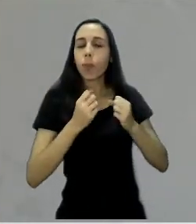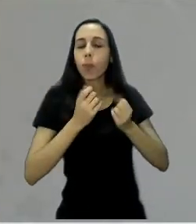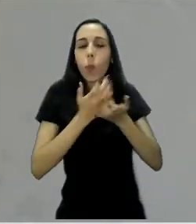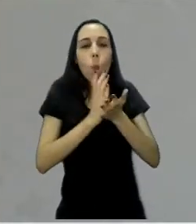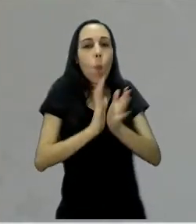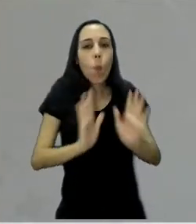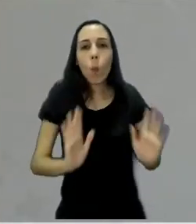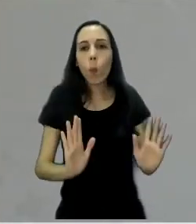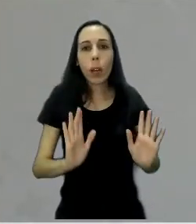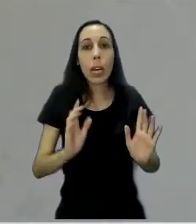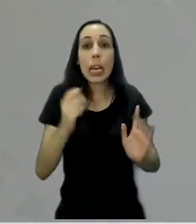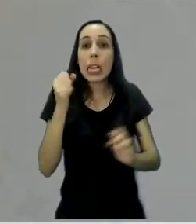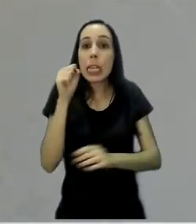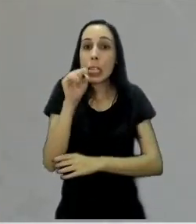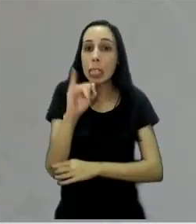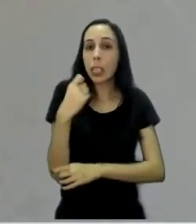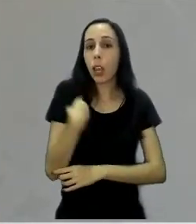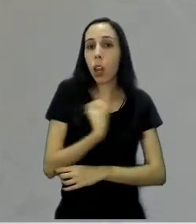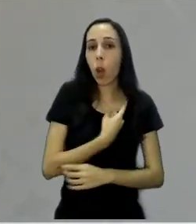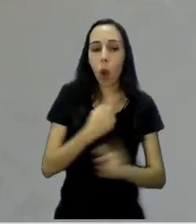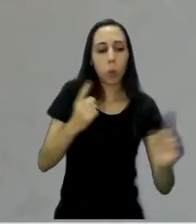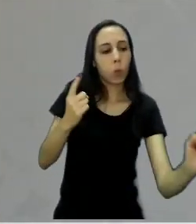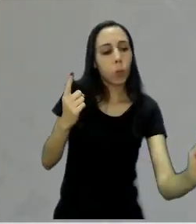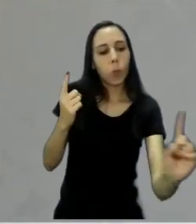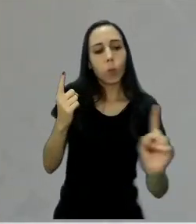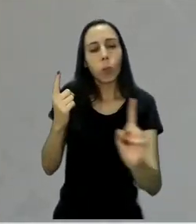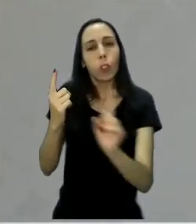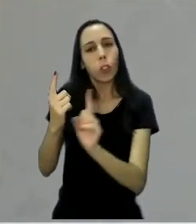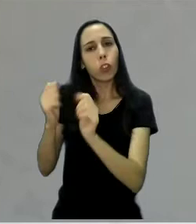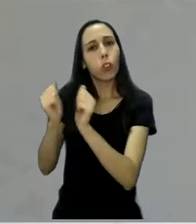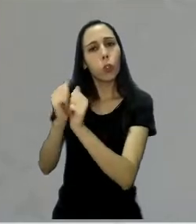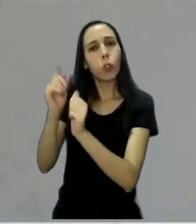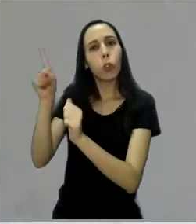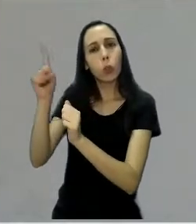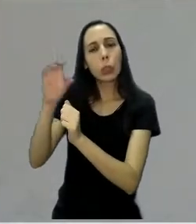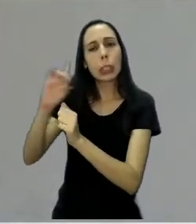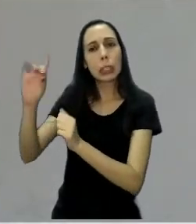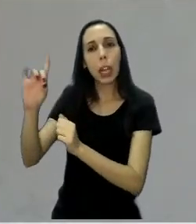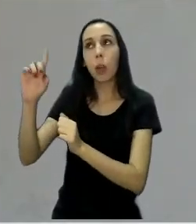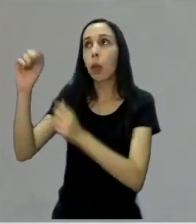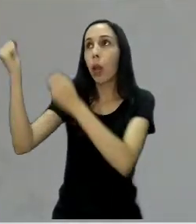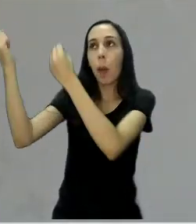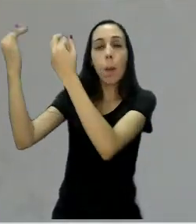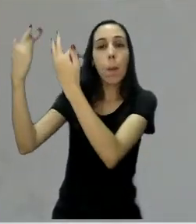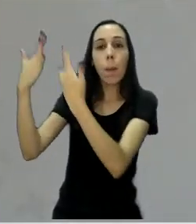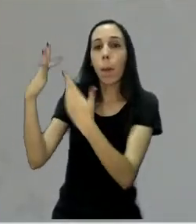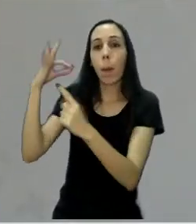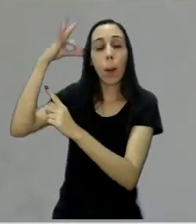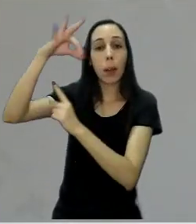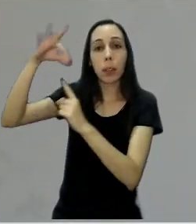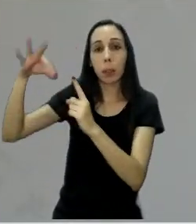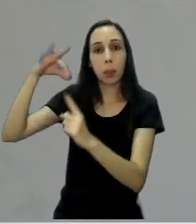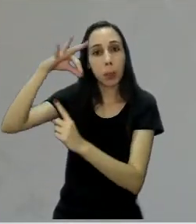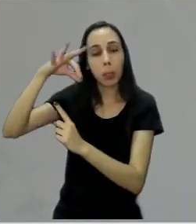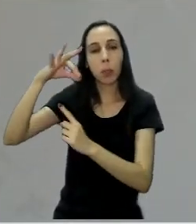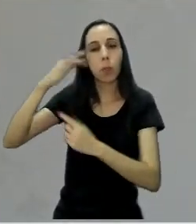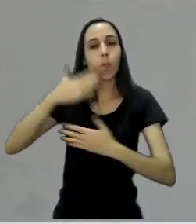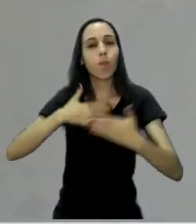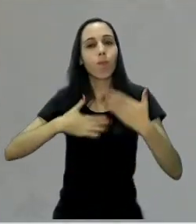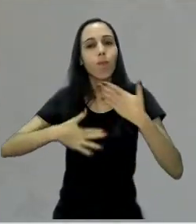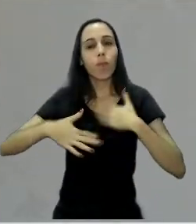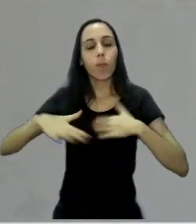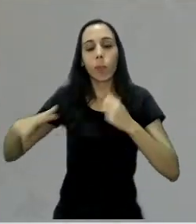nós vamos a Jesus, Ele nos dá fortaleza, Ele nos envia o Consolador, o Espírito